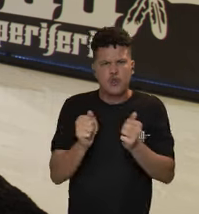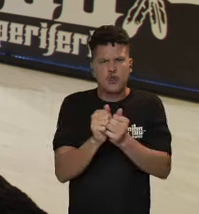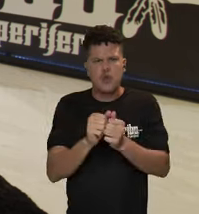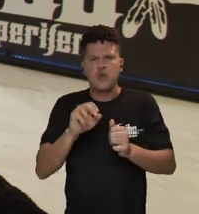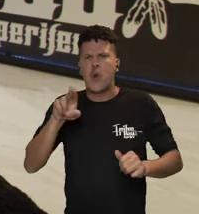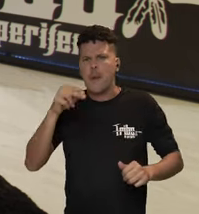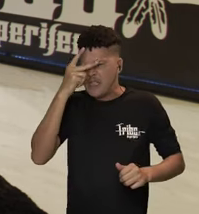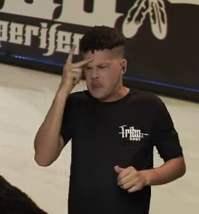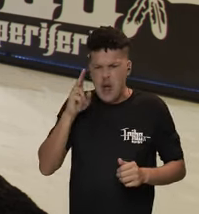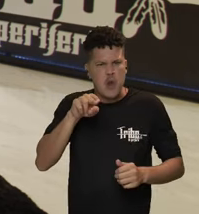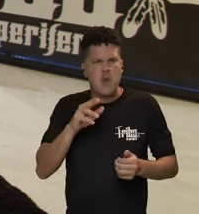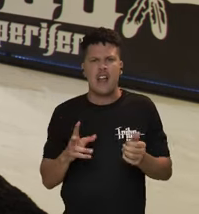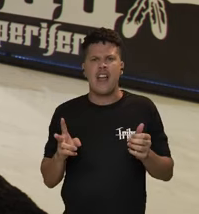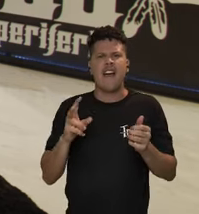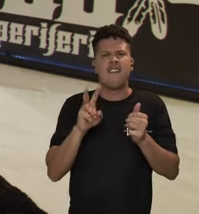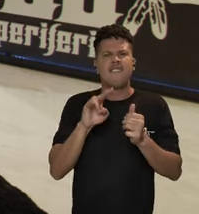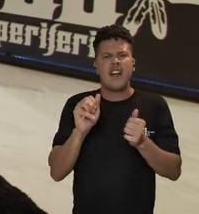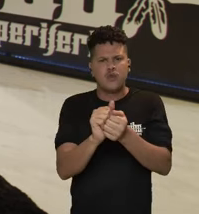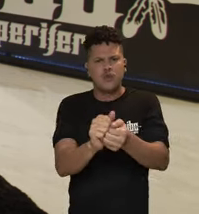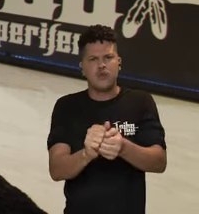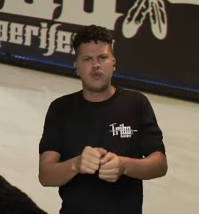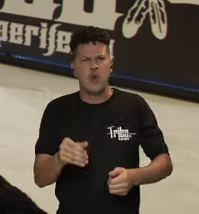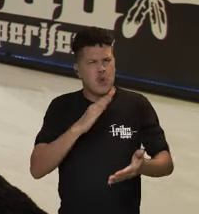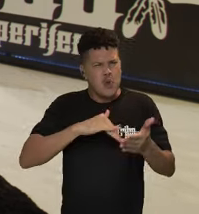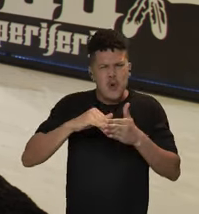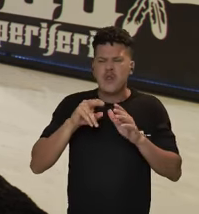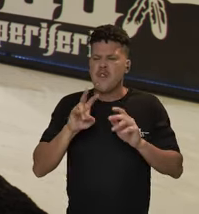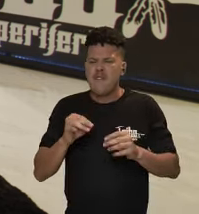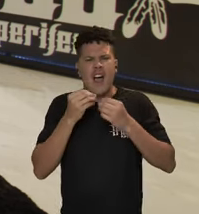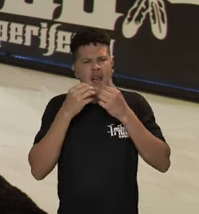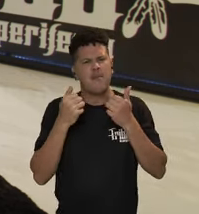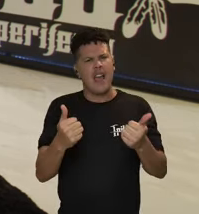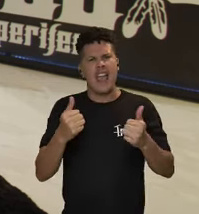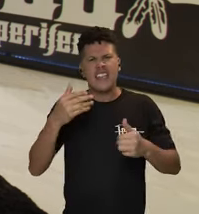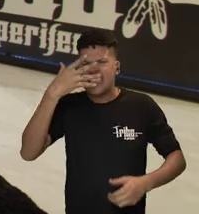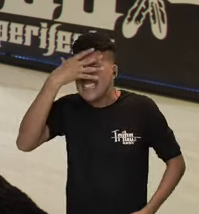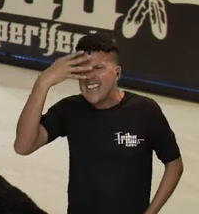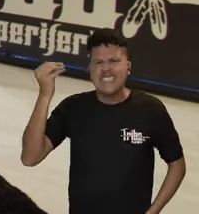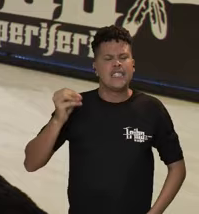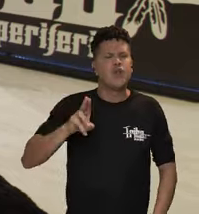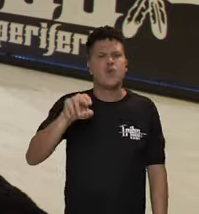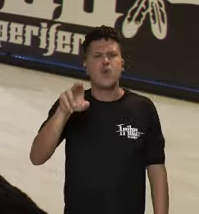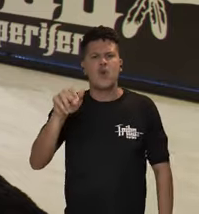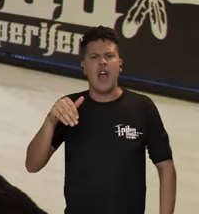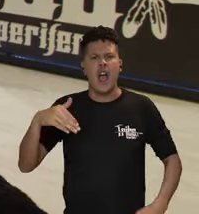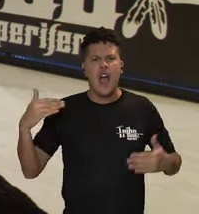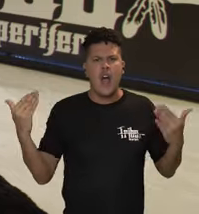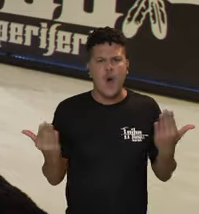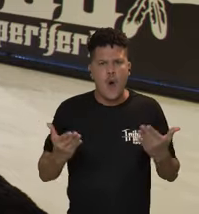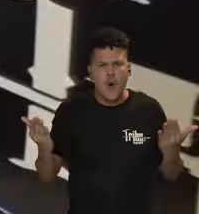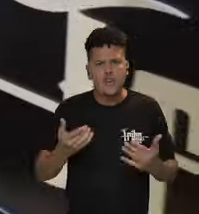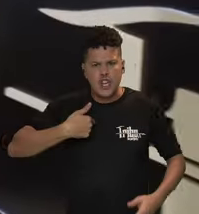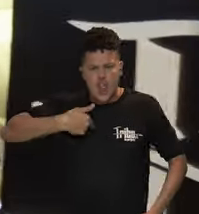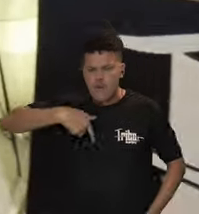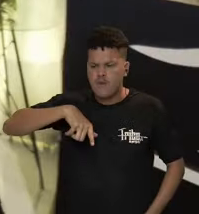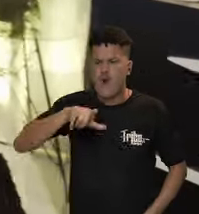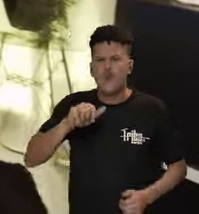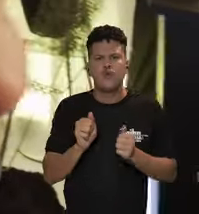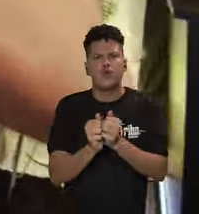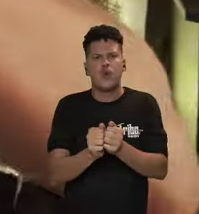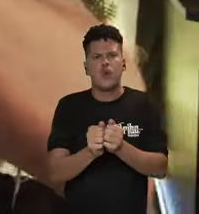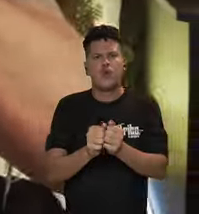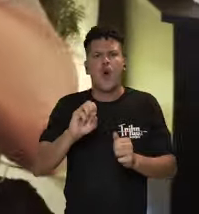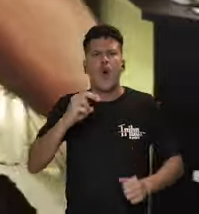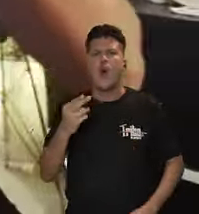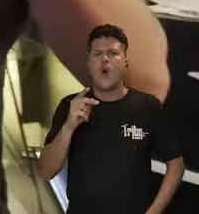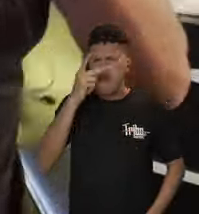vai. Tudo vai ficar bem, pra esquecer nunca mais. Hoje eu vou curtir, ou ninguém